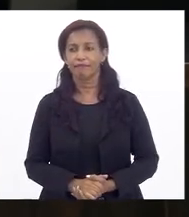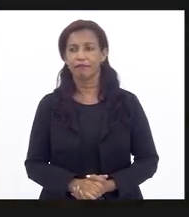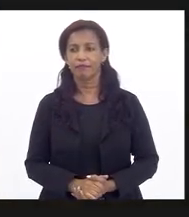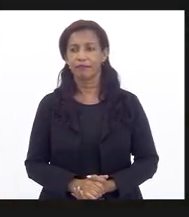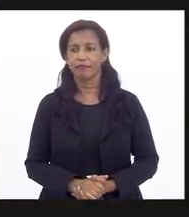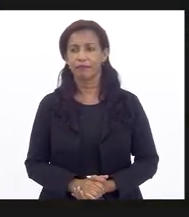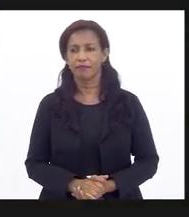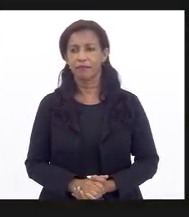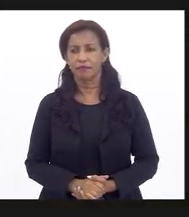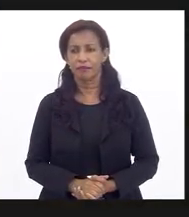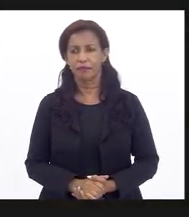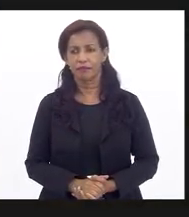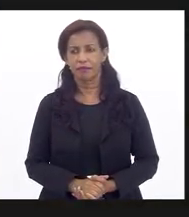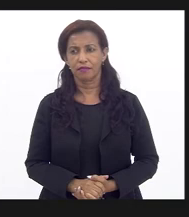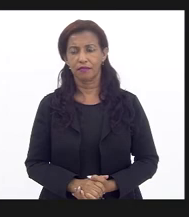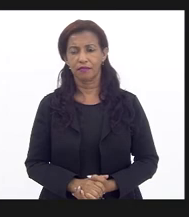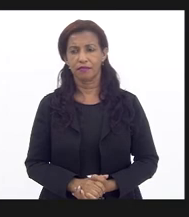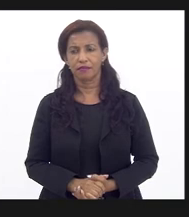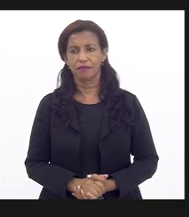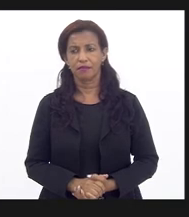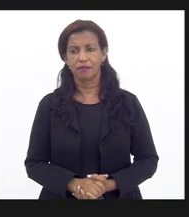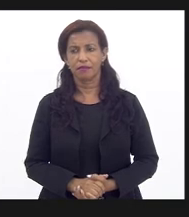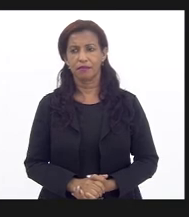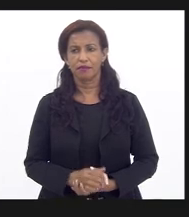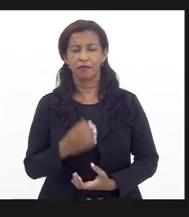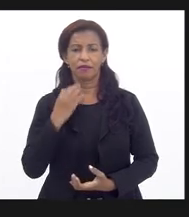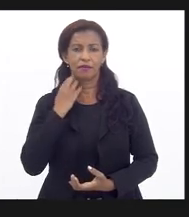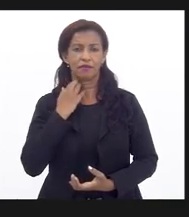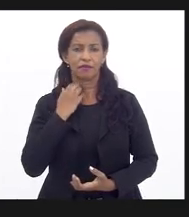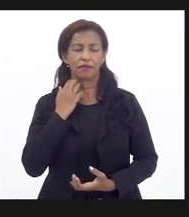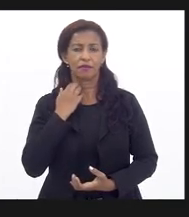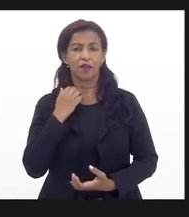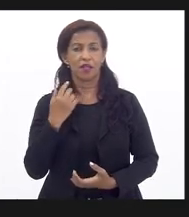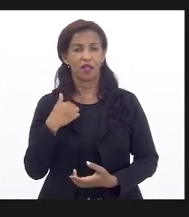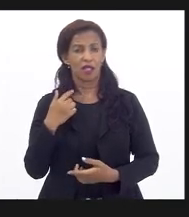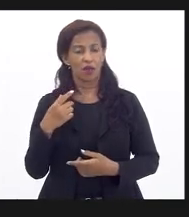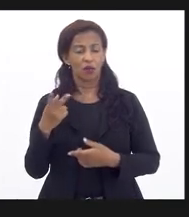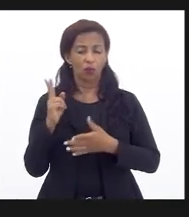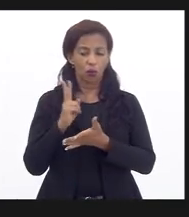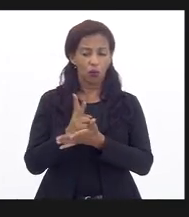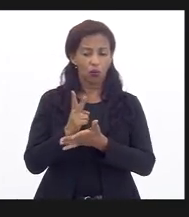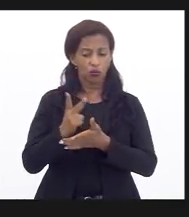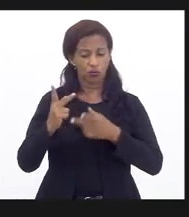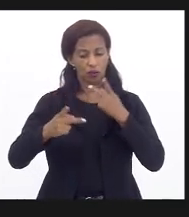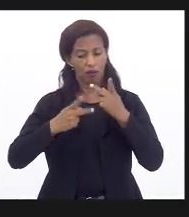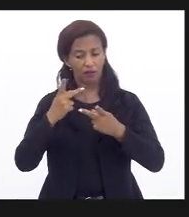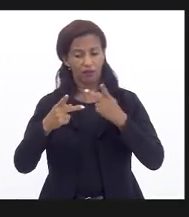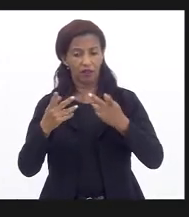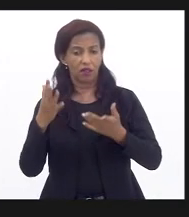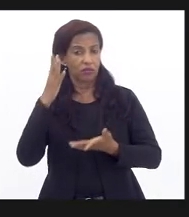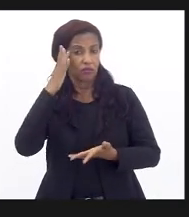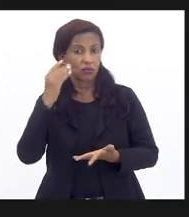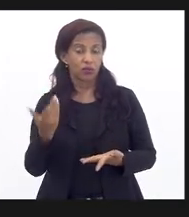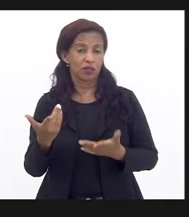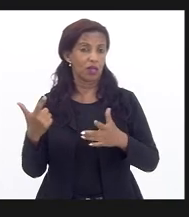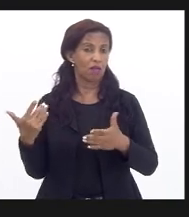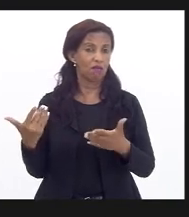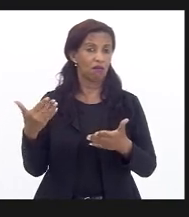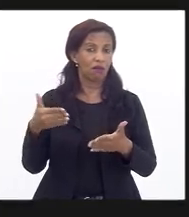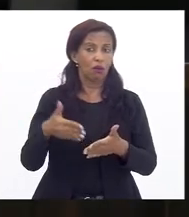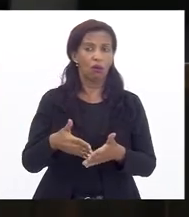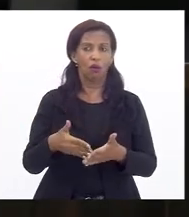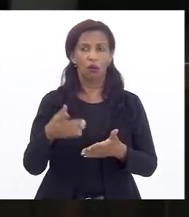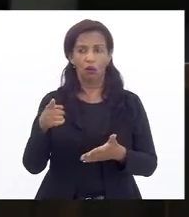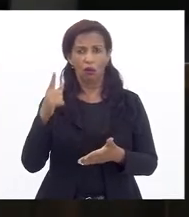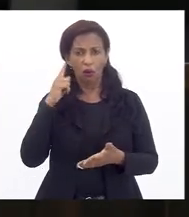Então, eu vou retomar minha fala, não sei da onde, até onde Vossa Excelência pôde ouvir. Está me